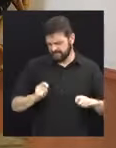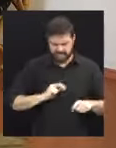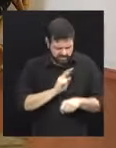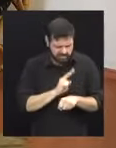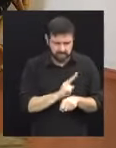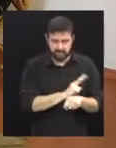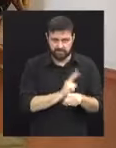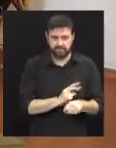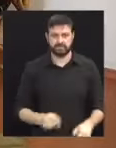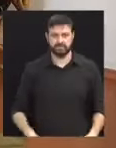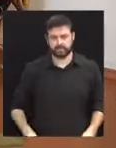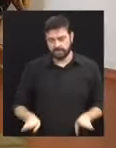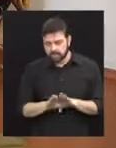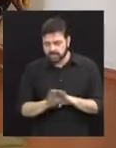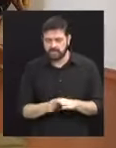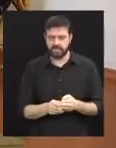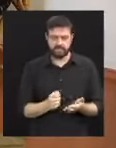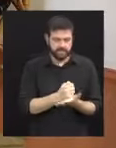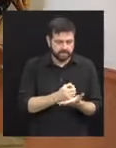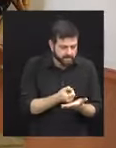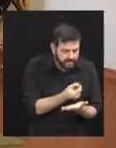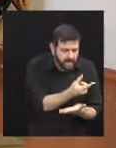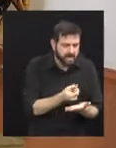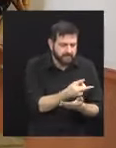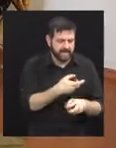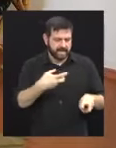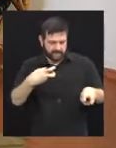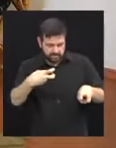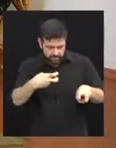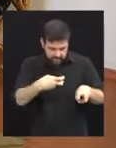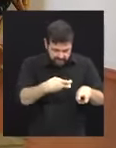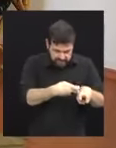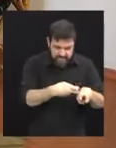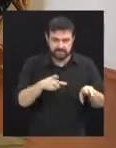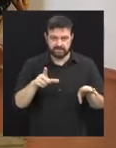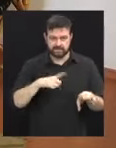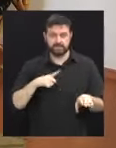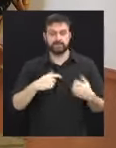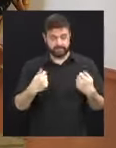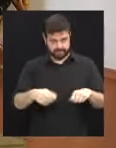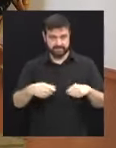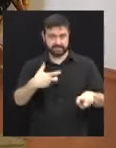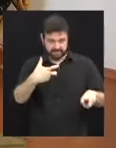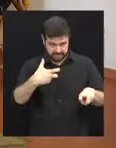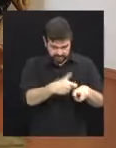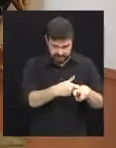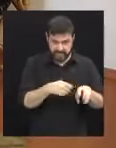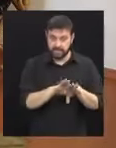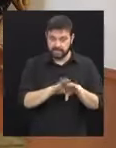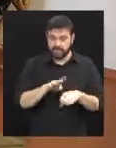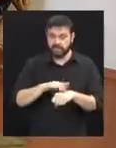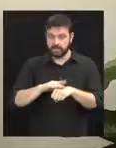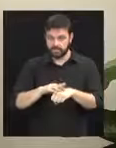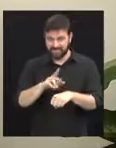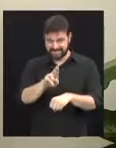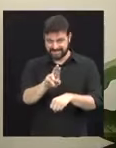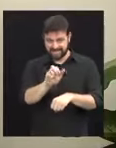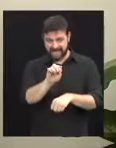shop, e vermífugo, vacina, tem as vacinas V8, V10, a vacina de raiva também é